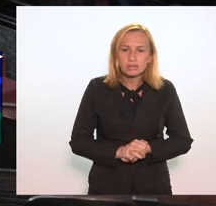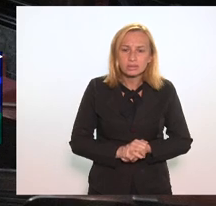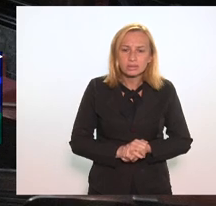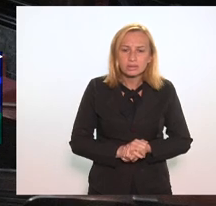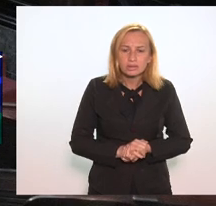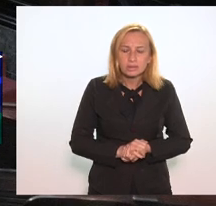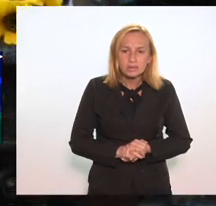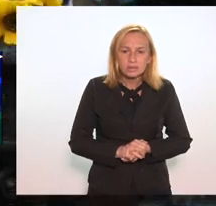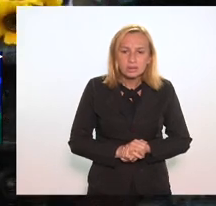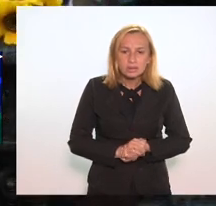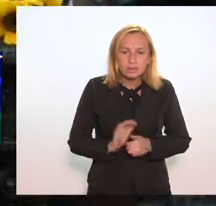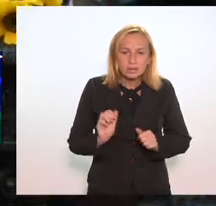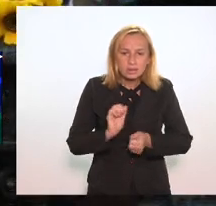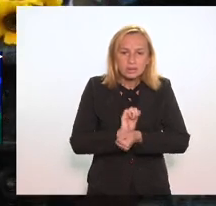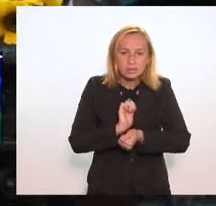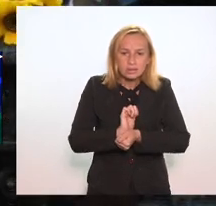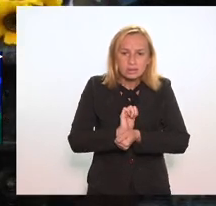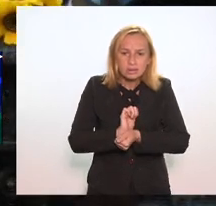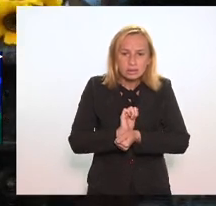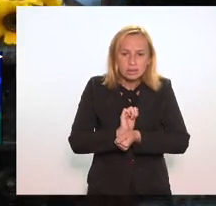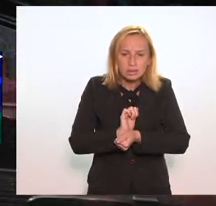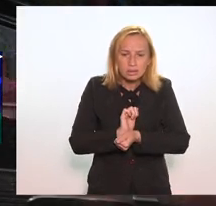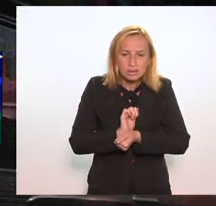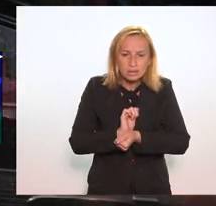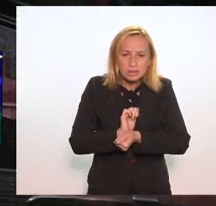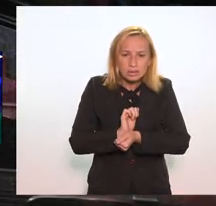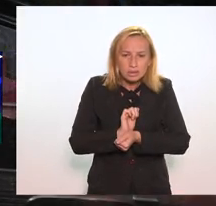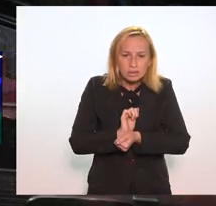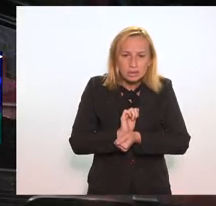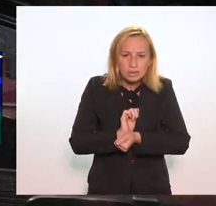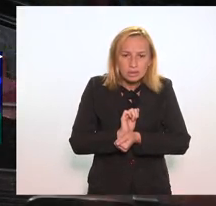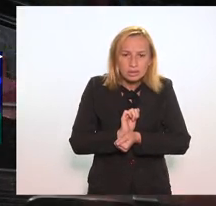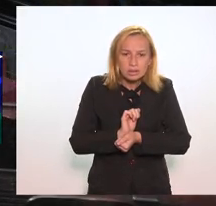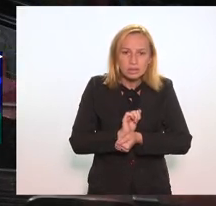e o próximo a próxima Alexandre a